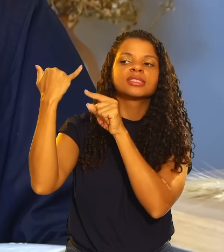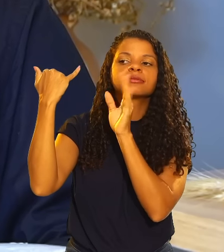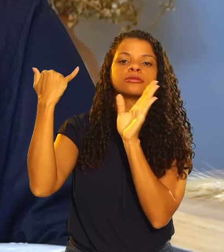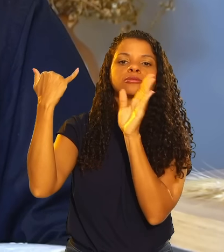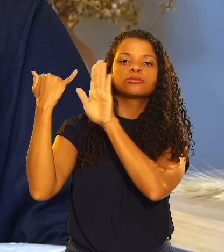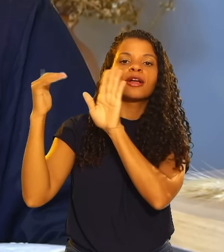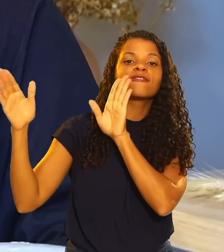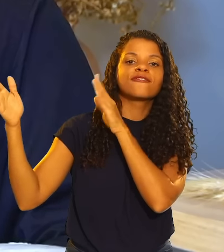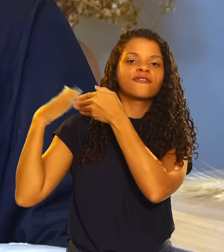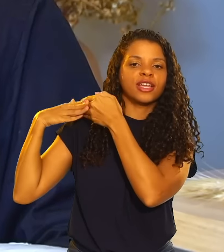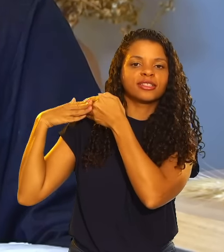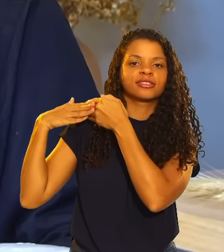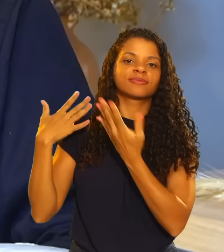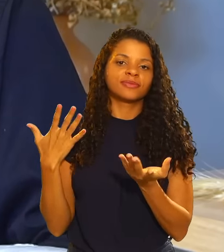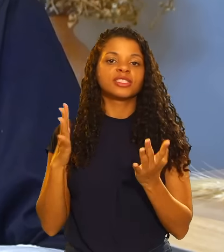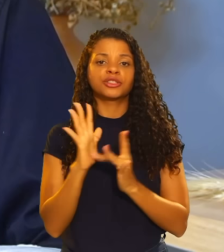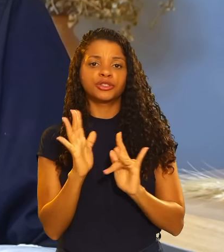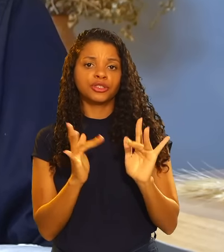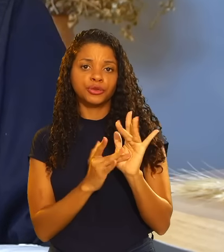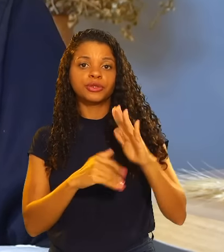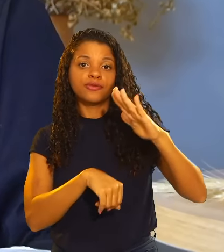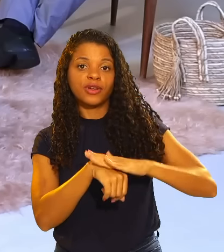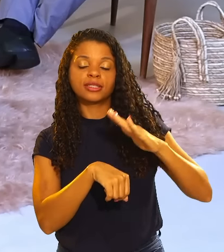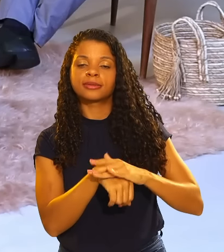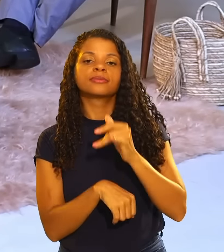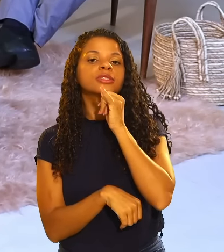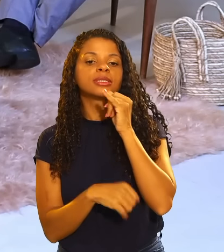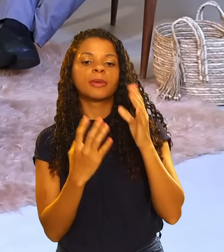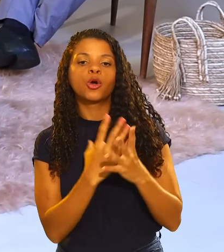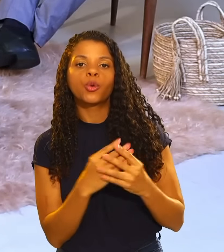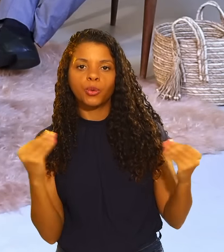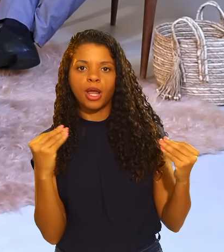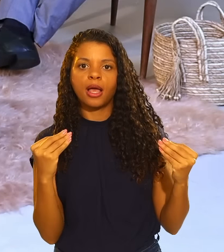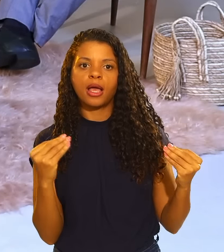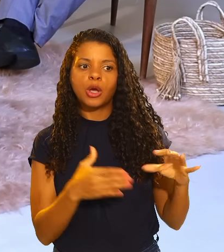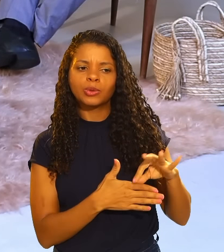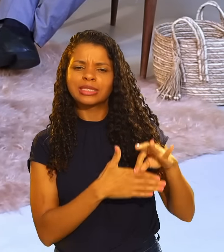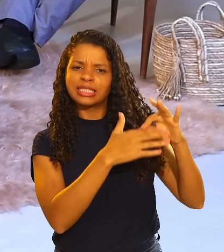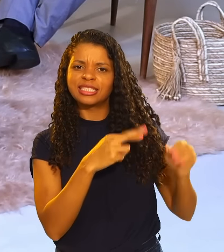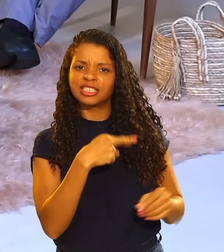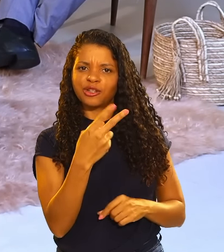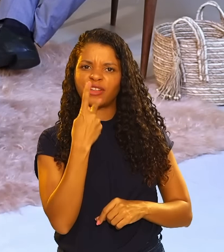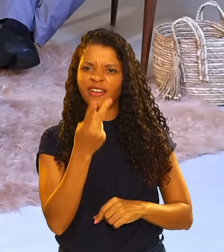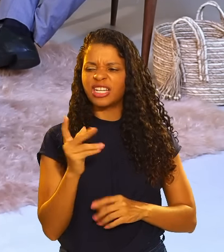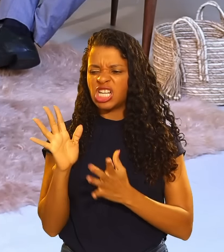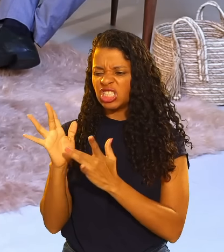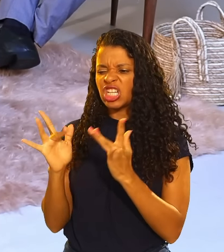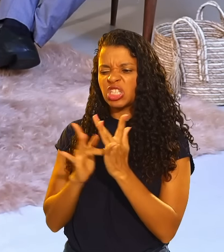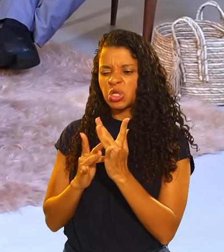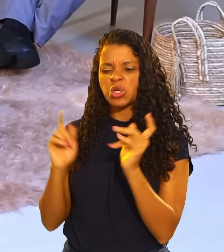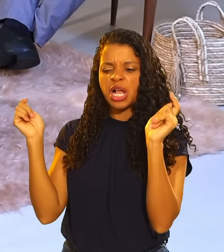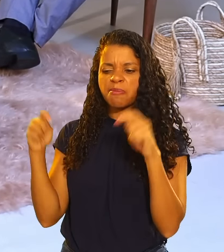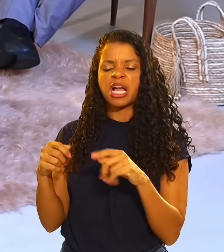curar, era feita pelo poder de Satanás. Isso não tem sentido. Como é que Satanás vai